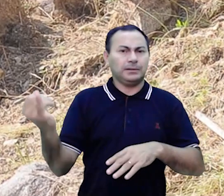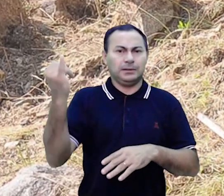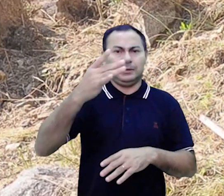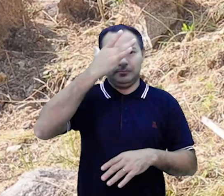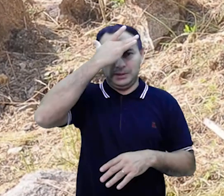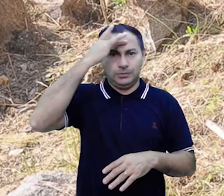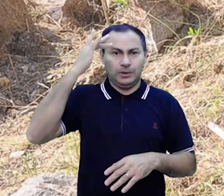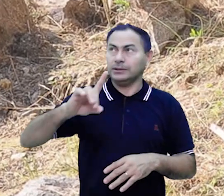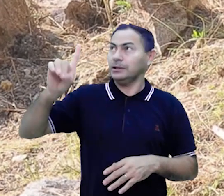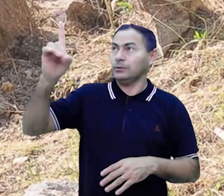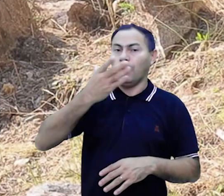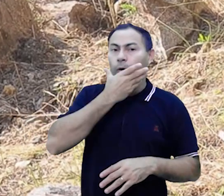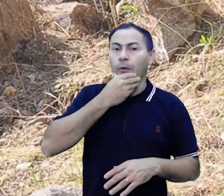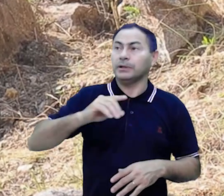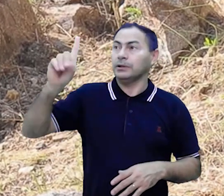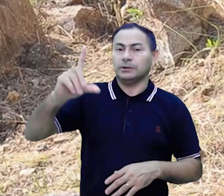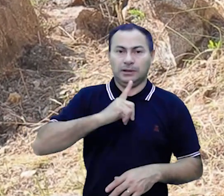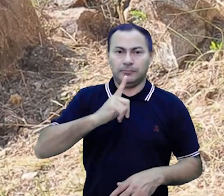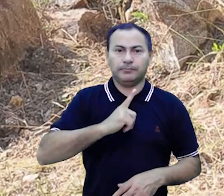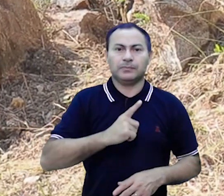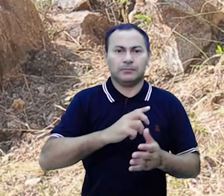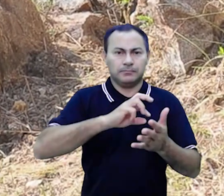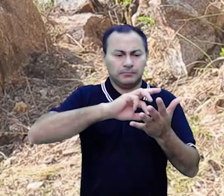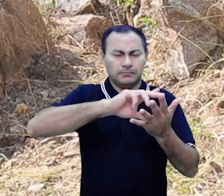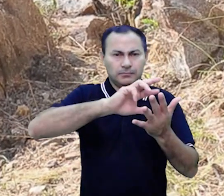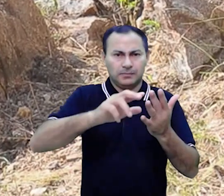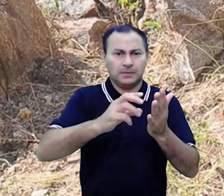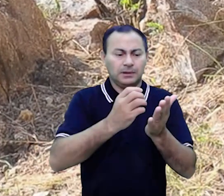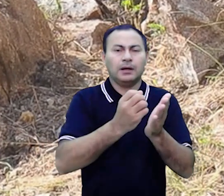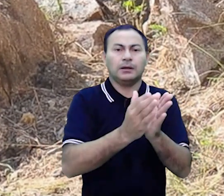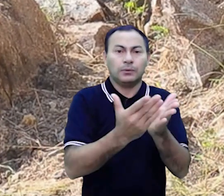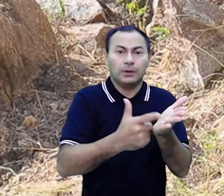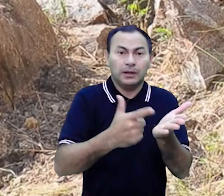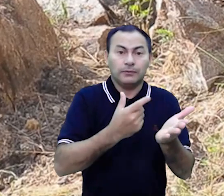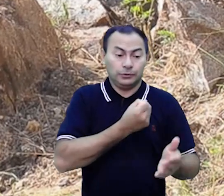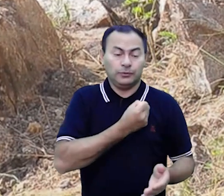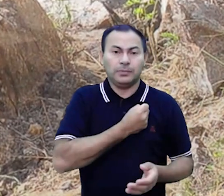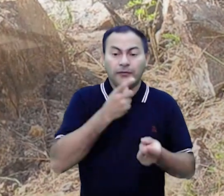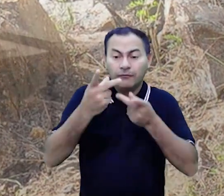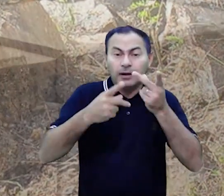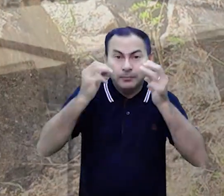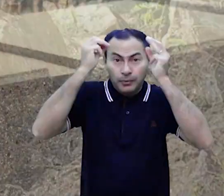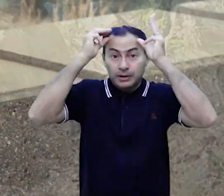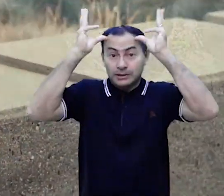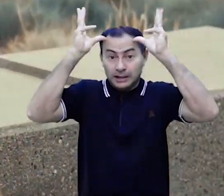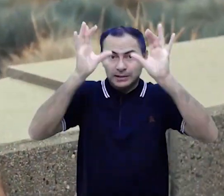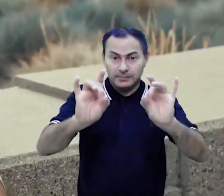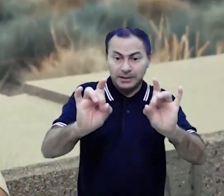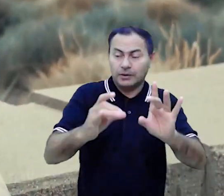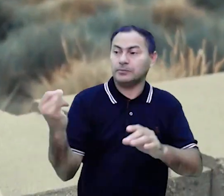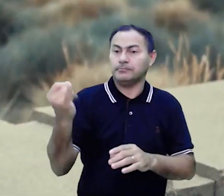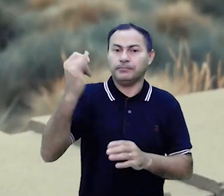dos mais importantes homens de Deus que já existiu. Em vários trechos do livro de Números lemos como ele era especial